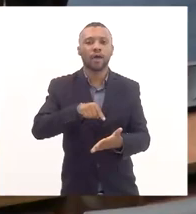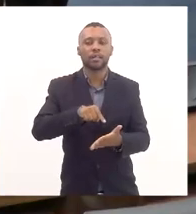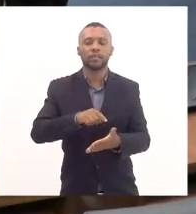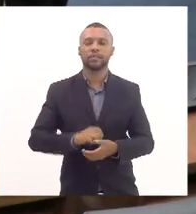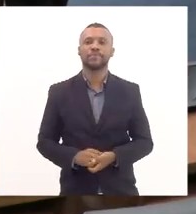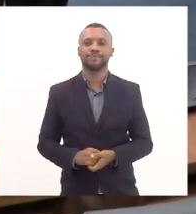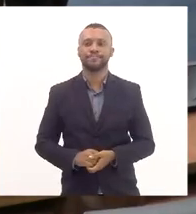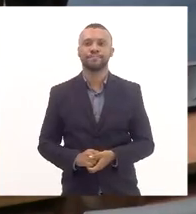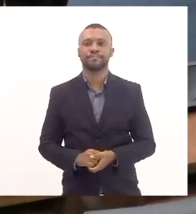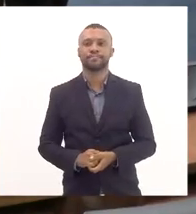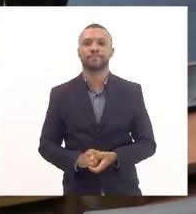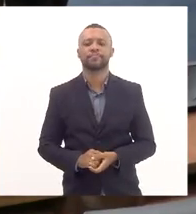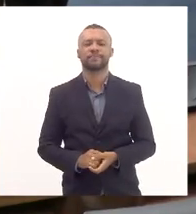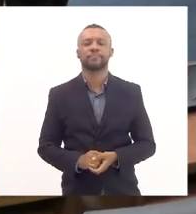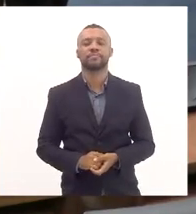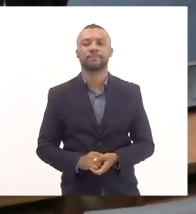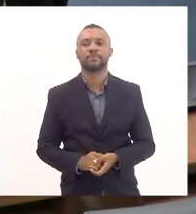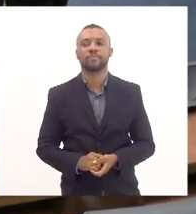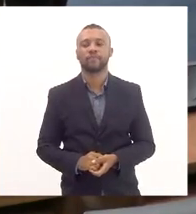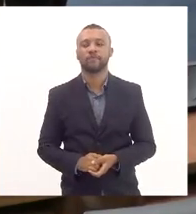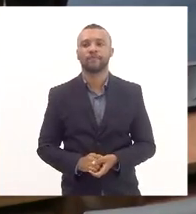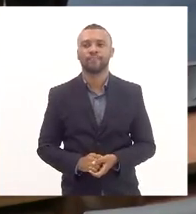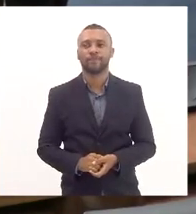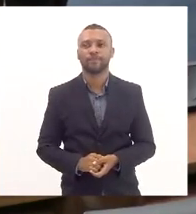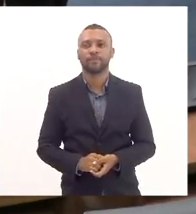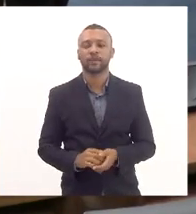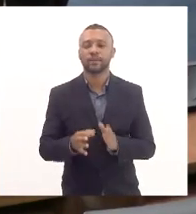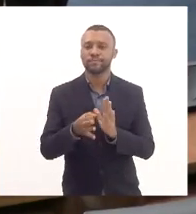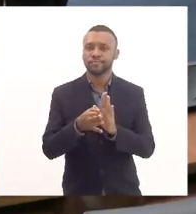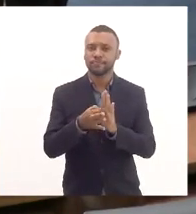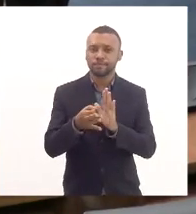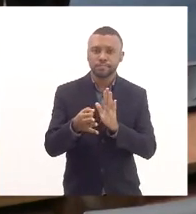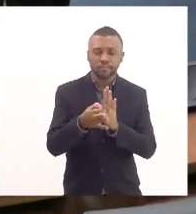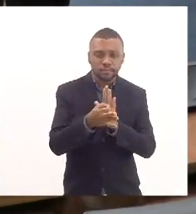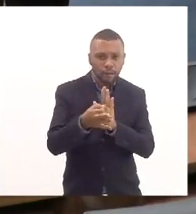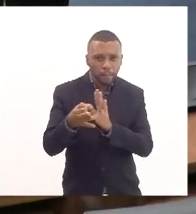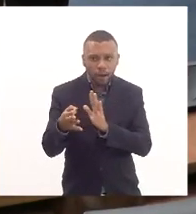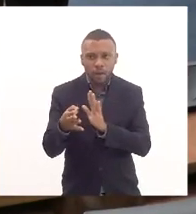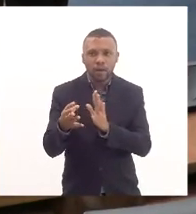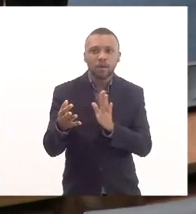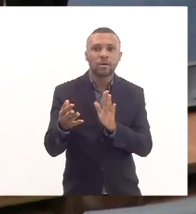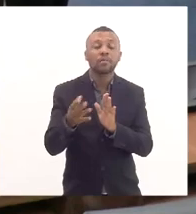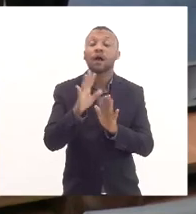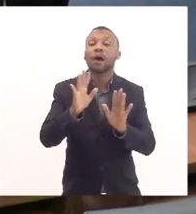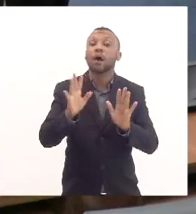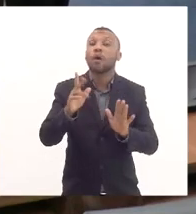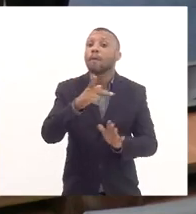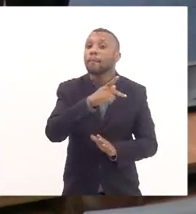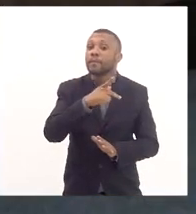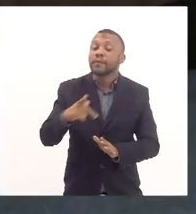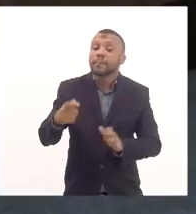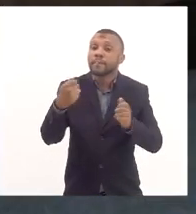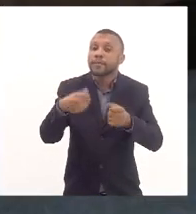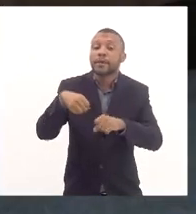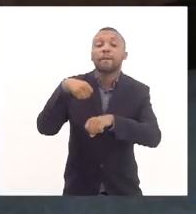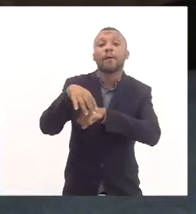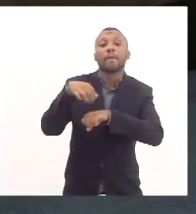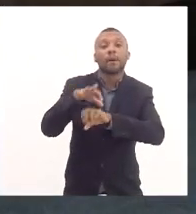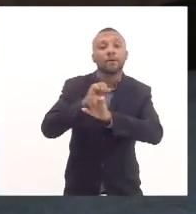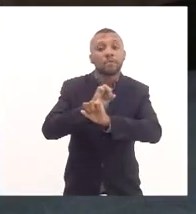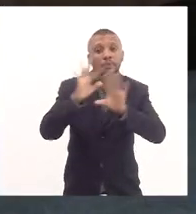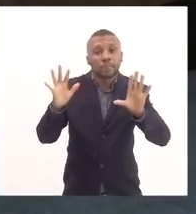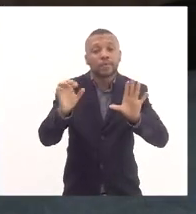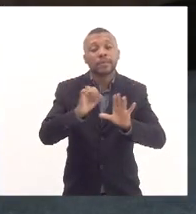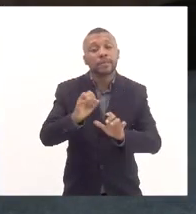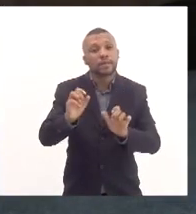a questão da escolaridade parecido o presidente tem que esclarecer se ele pode